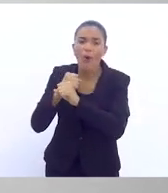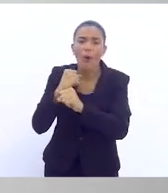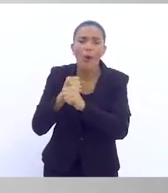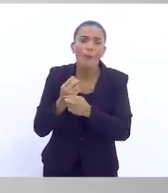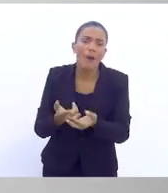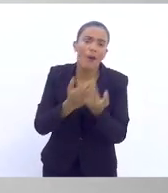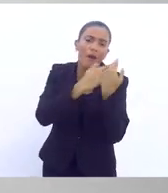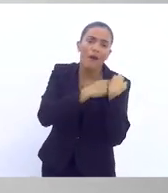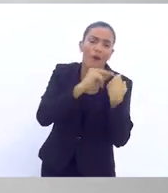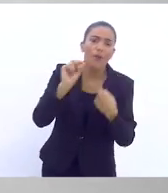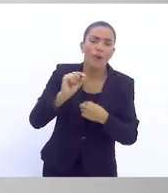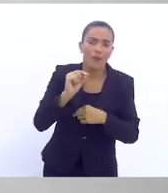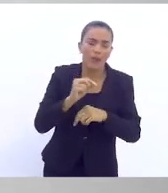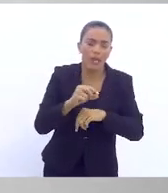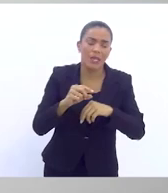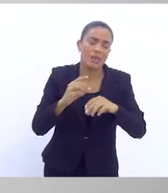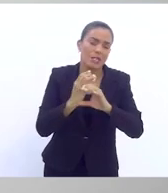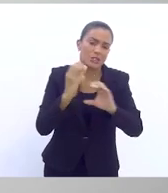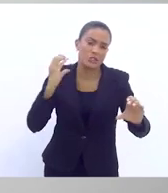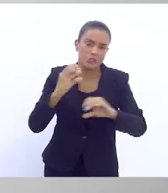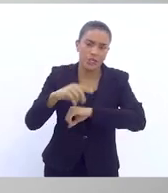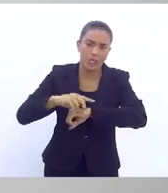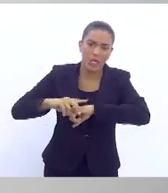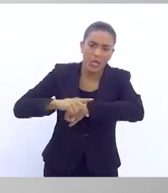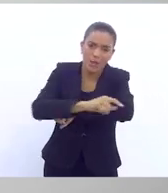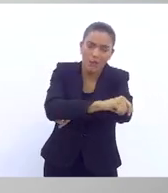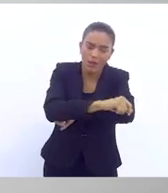de engenheiro e arquiteto público